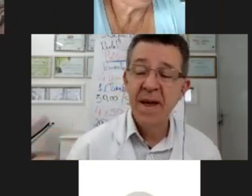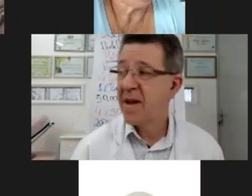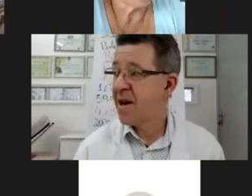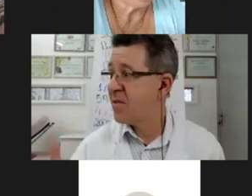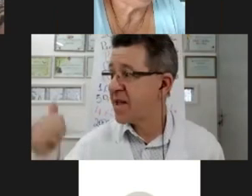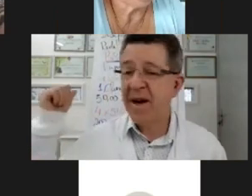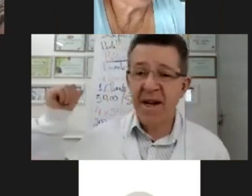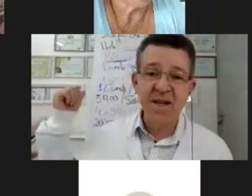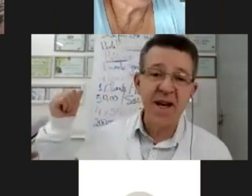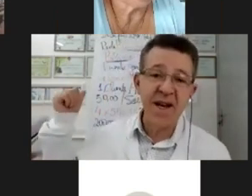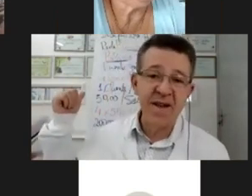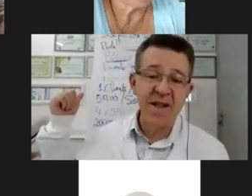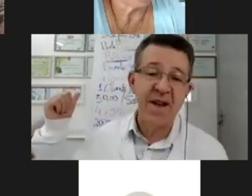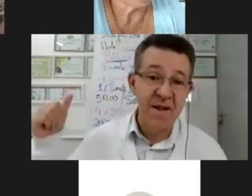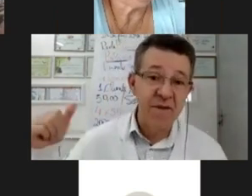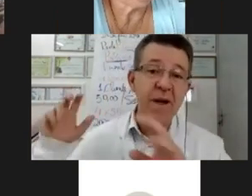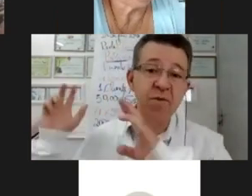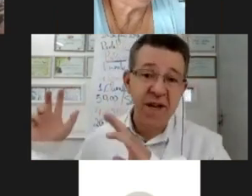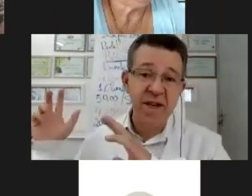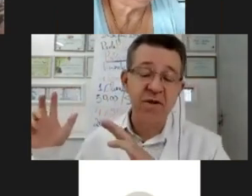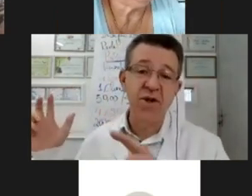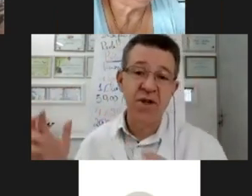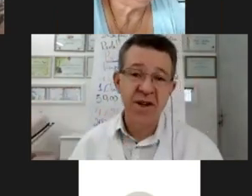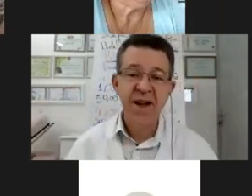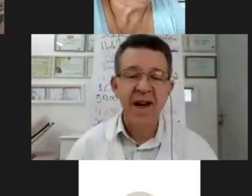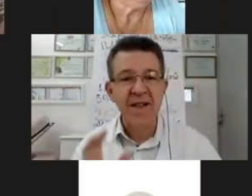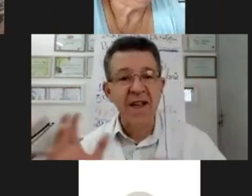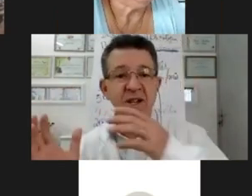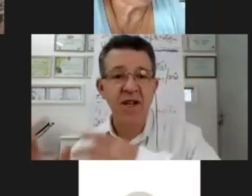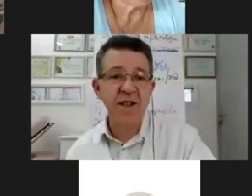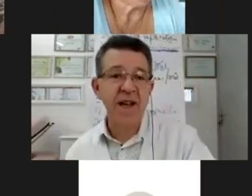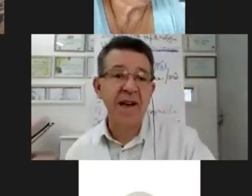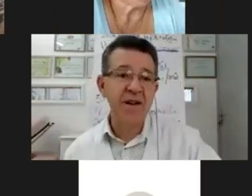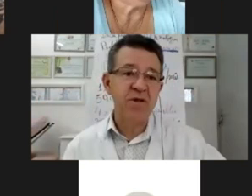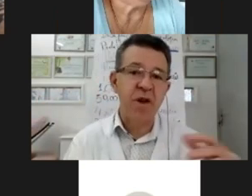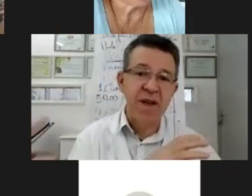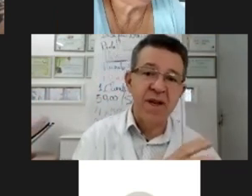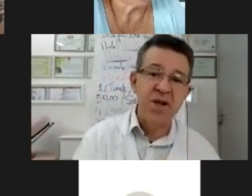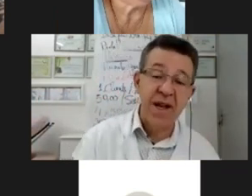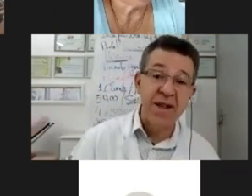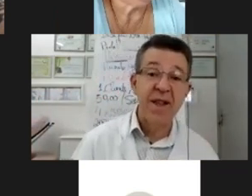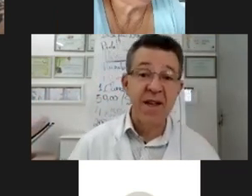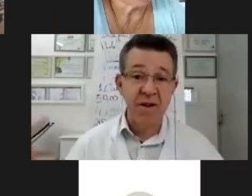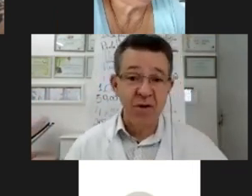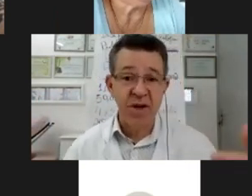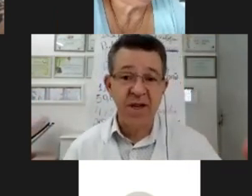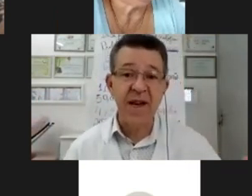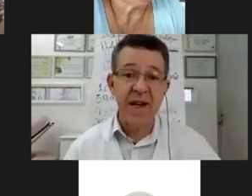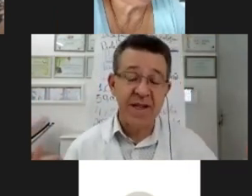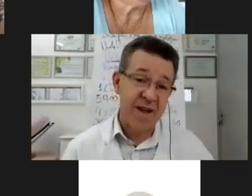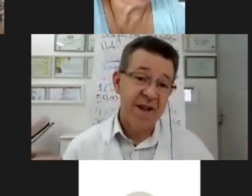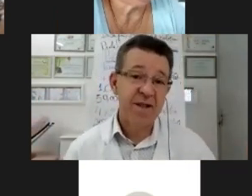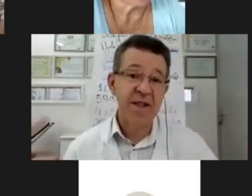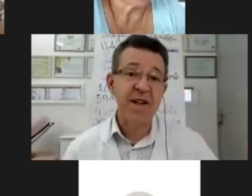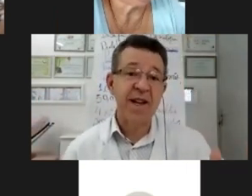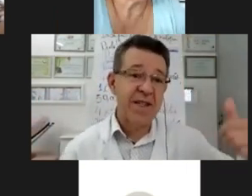Vilma. A Vilma trabalha na sala aqui de trás, a Vilma não está aqui hoje. Ela tem a agenda dela, eu tenho a minha agenda, tem dia que eu estou aqui e